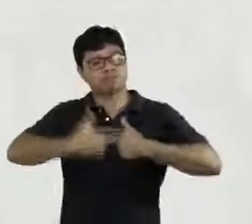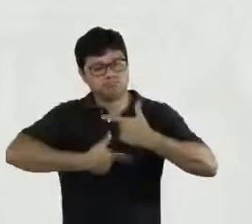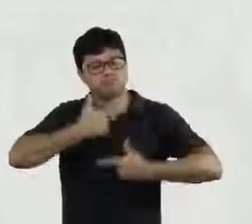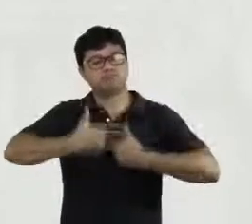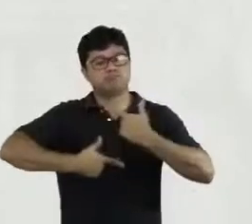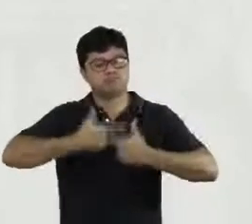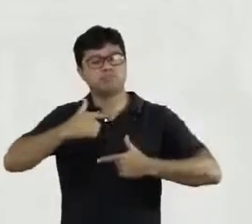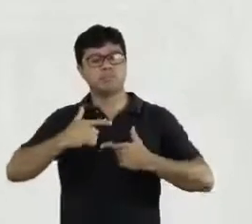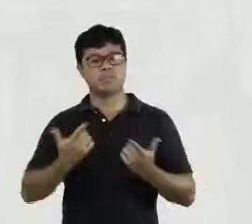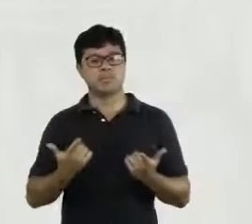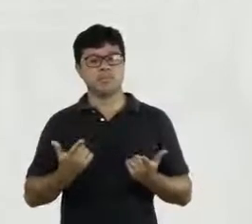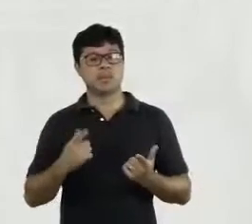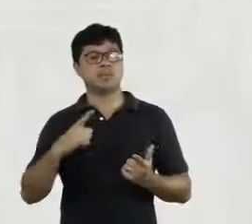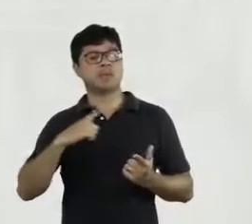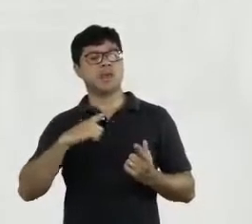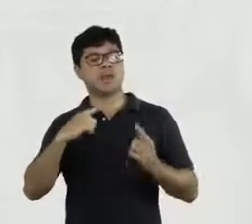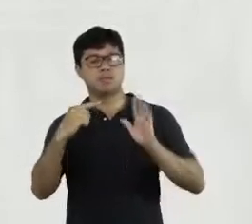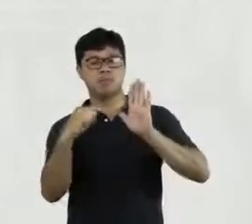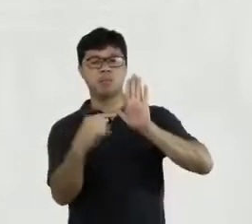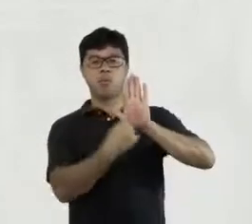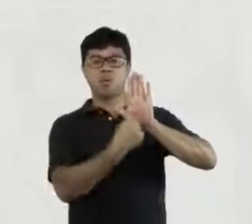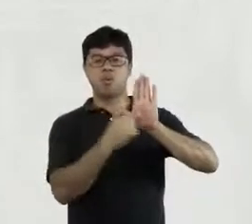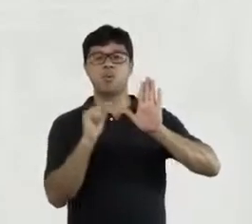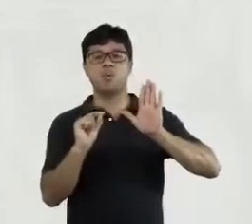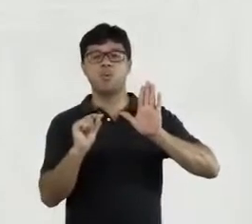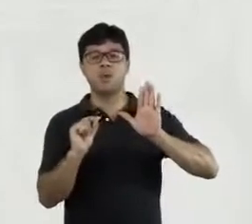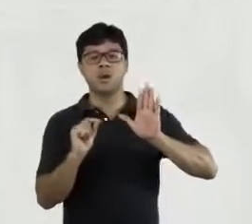e ele tem como